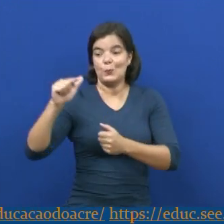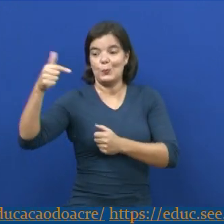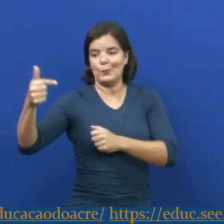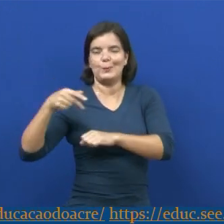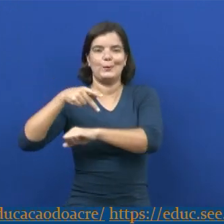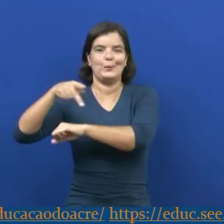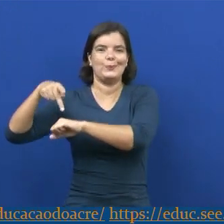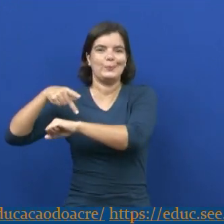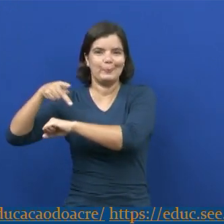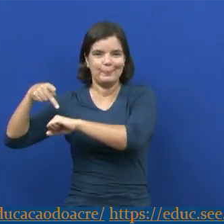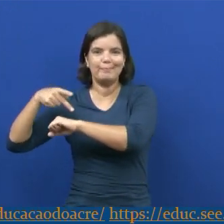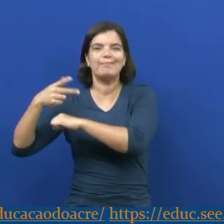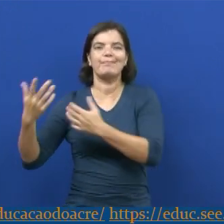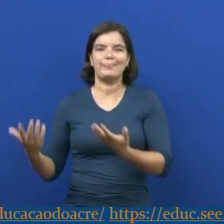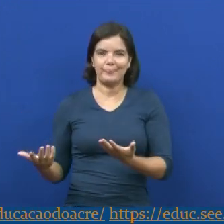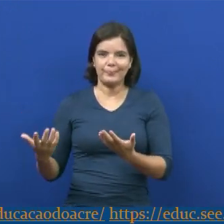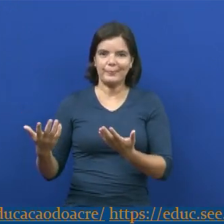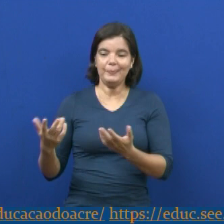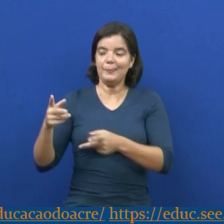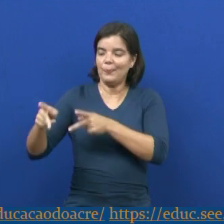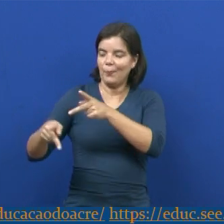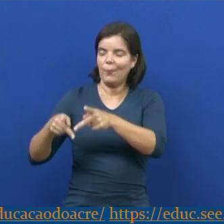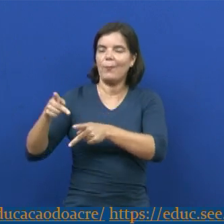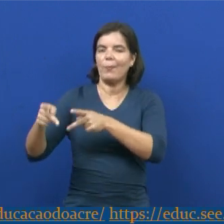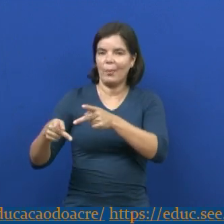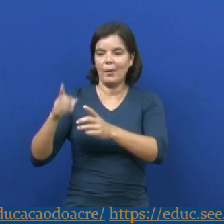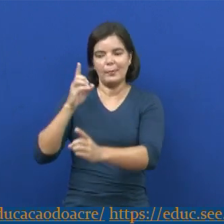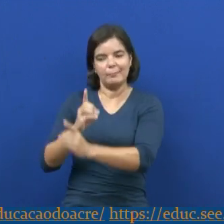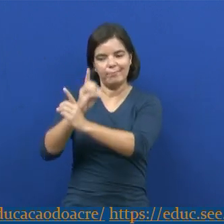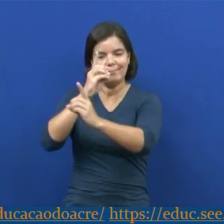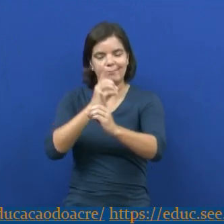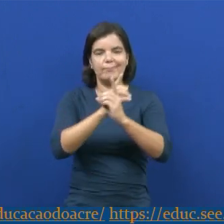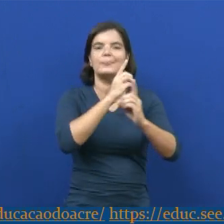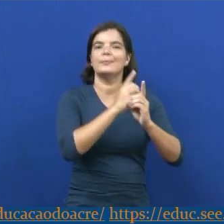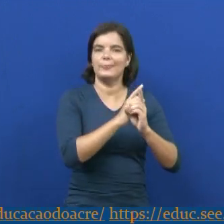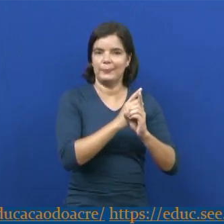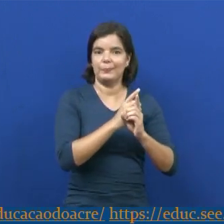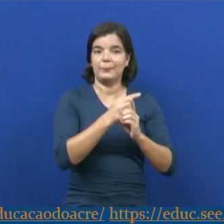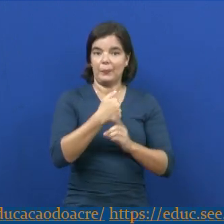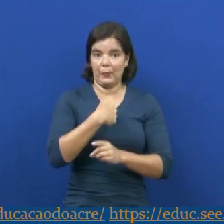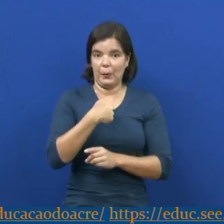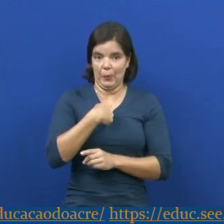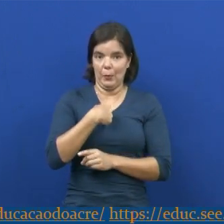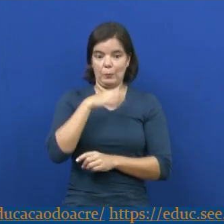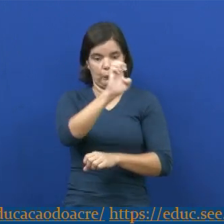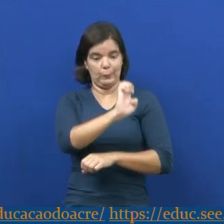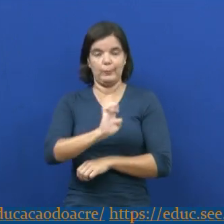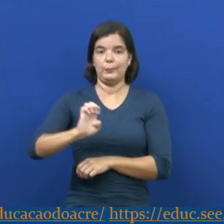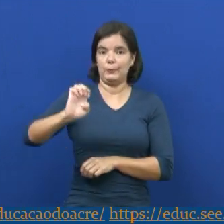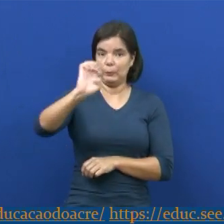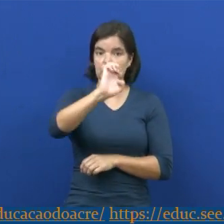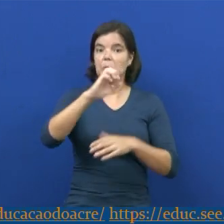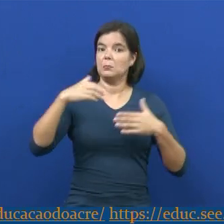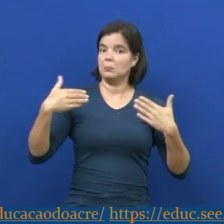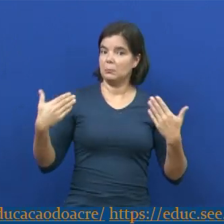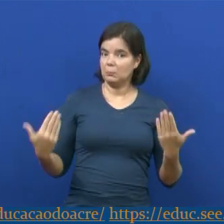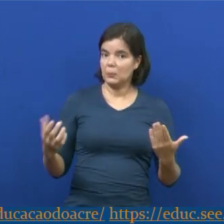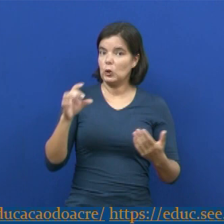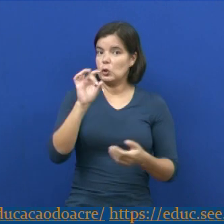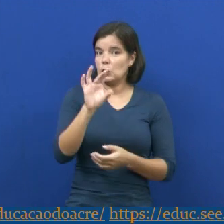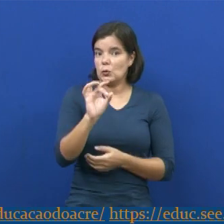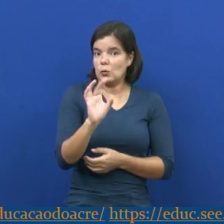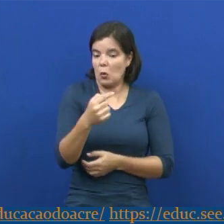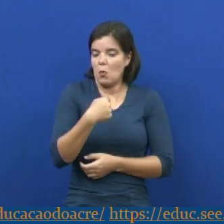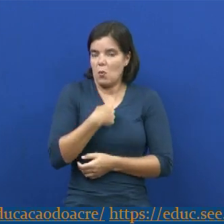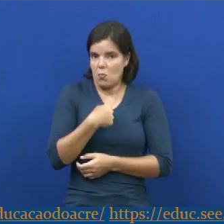outros continentes, a todos os outros povos descobertos. Ou seja, eu sou europeu, então